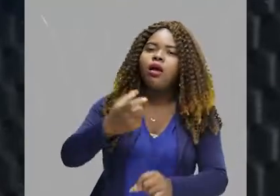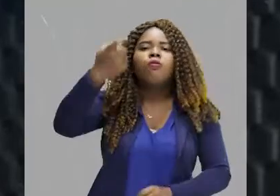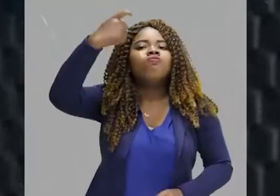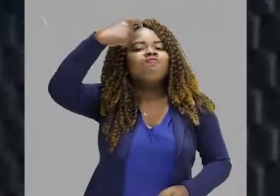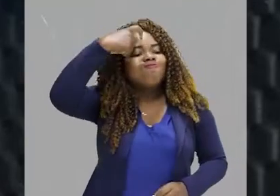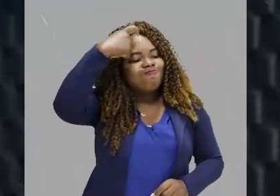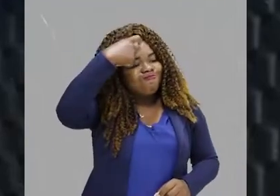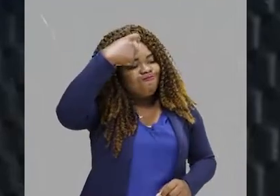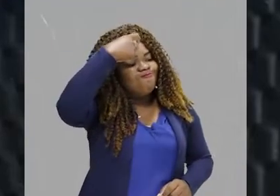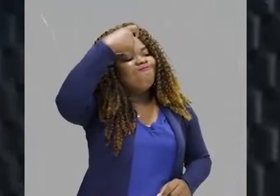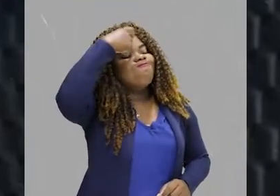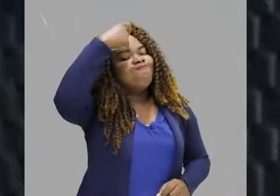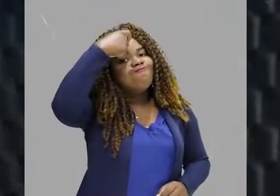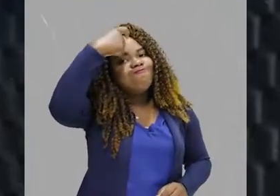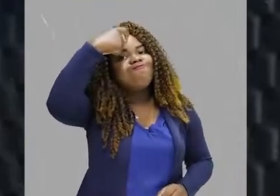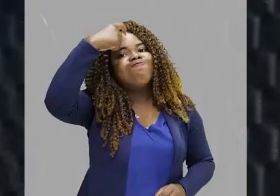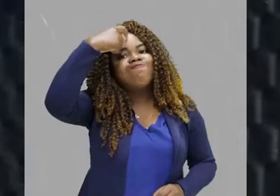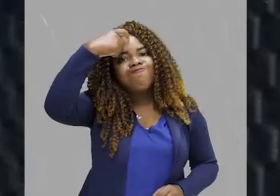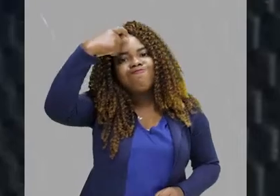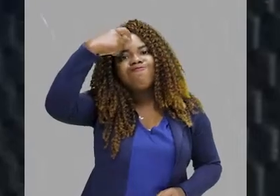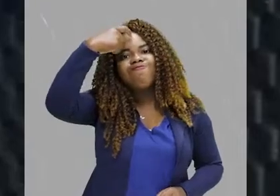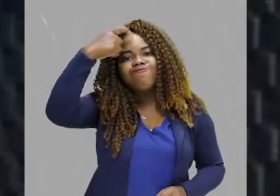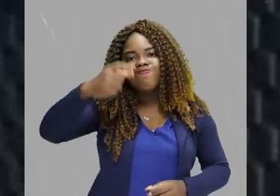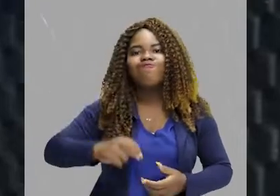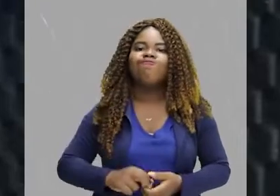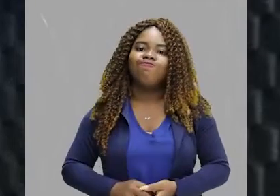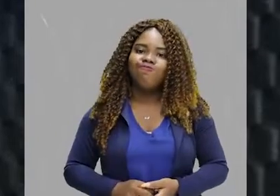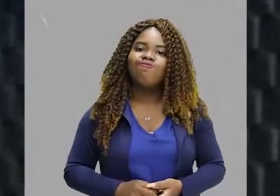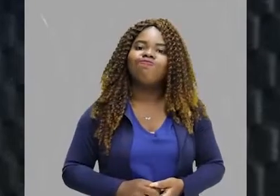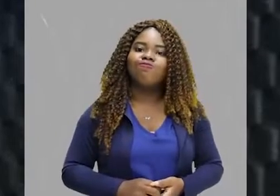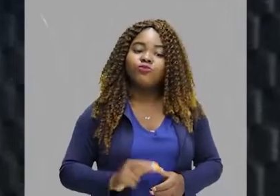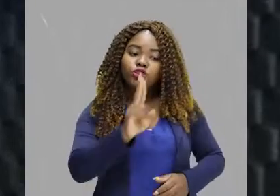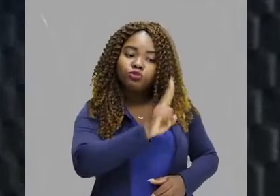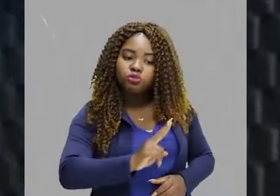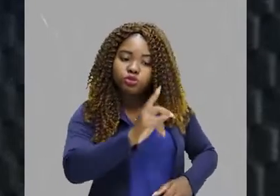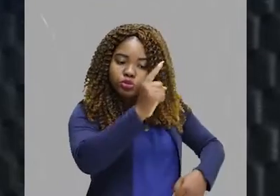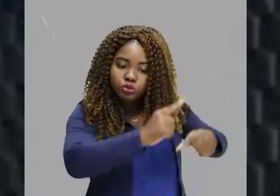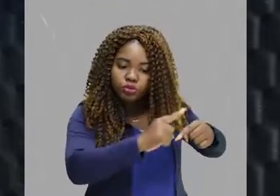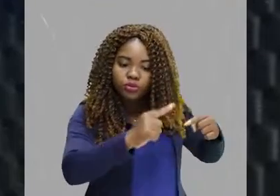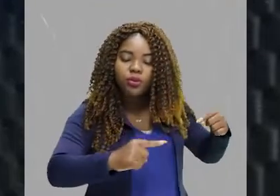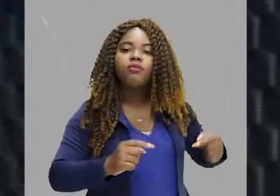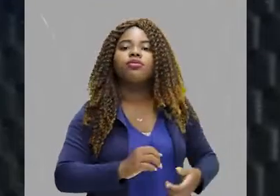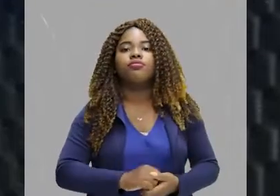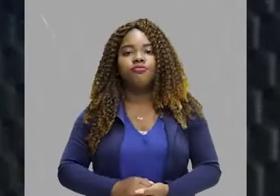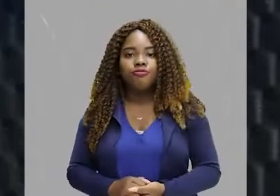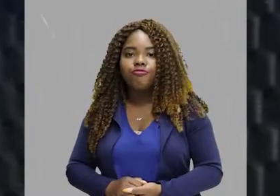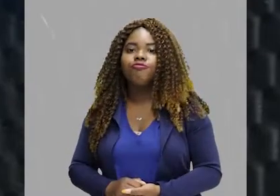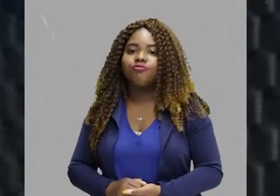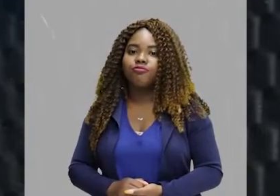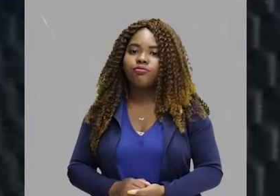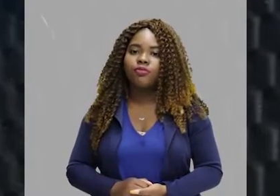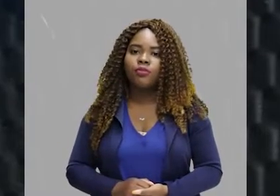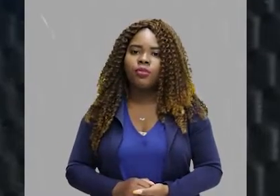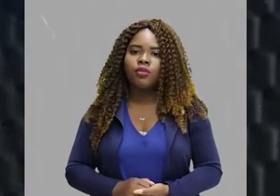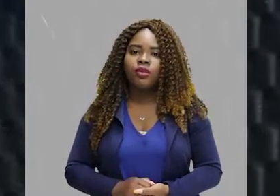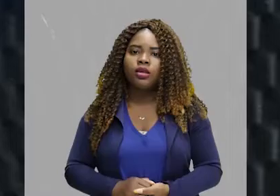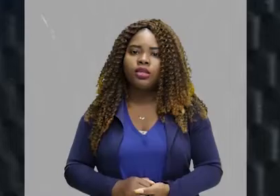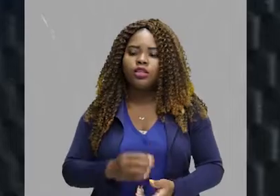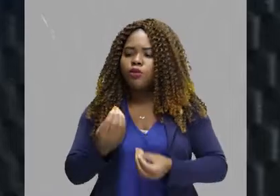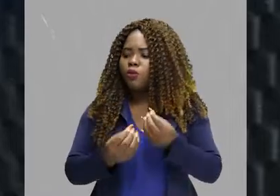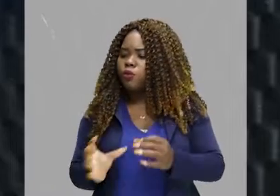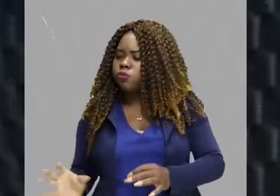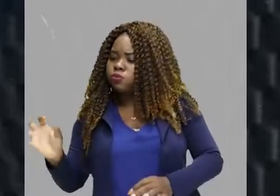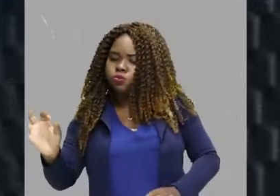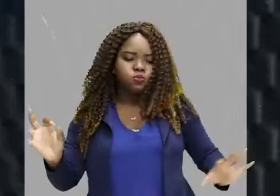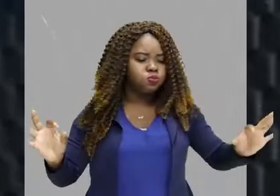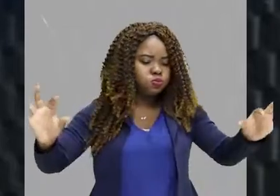da esgotabilidade, da finitude dos recursos naturais. Então aliar uma coisa com a outra é difícil, é